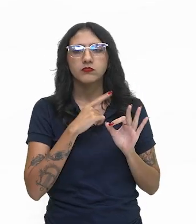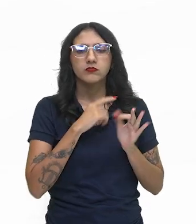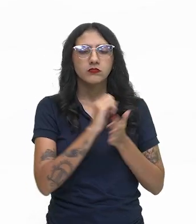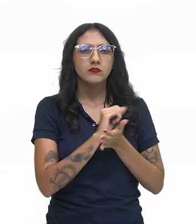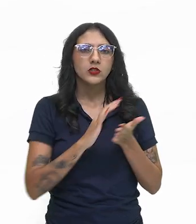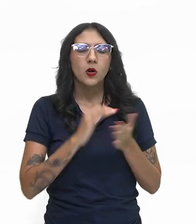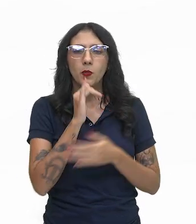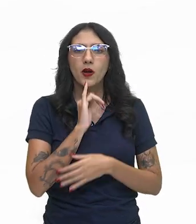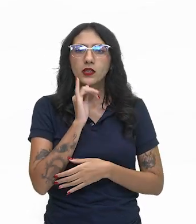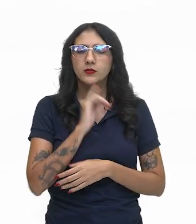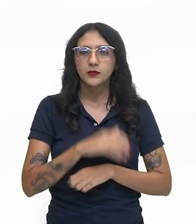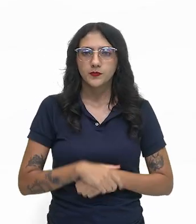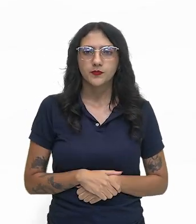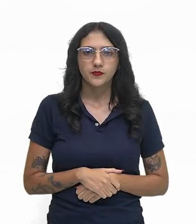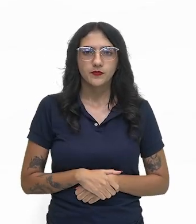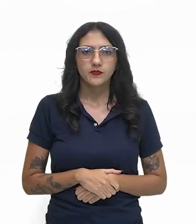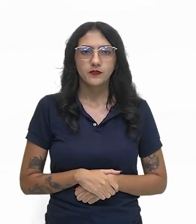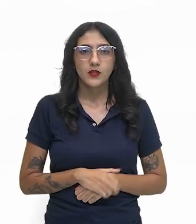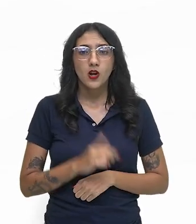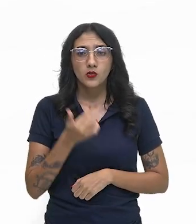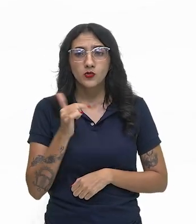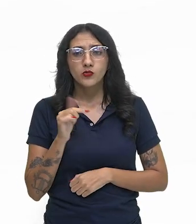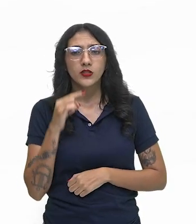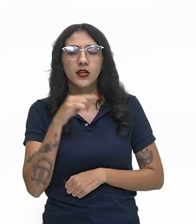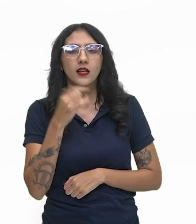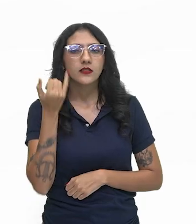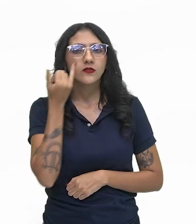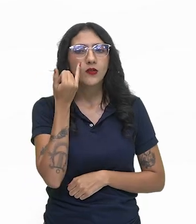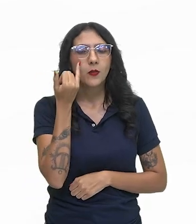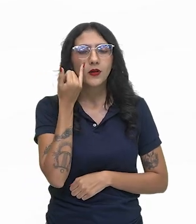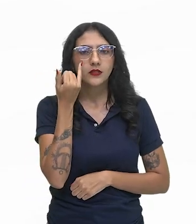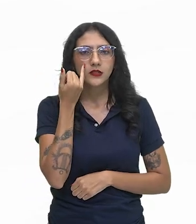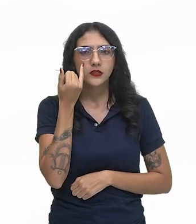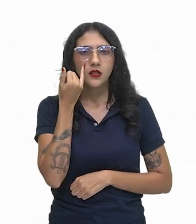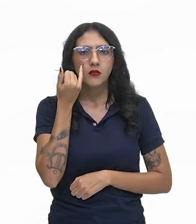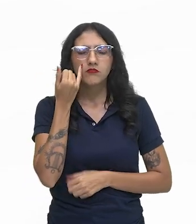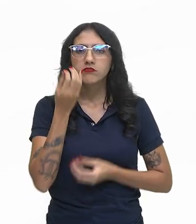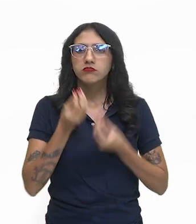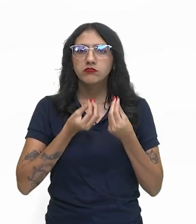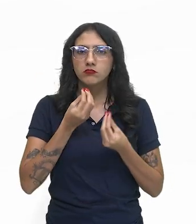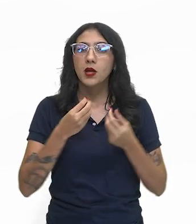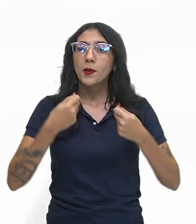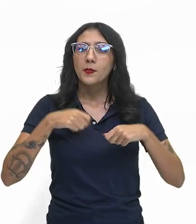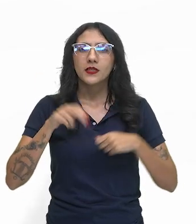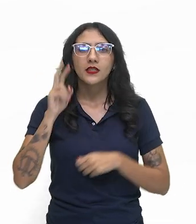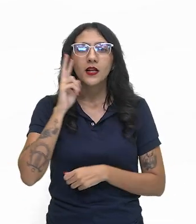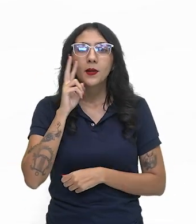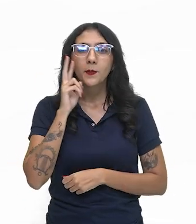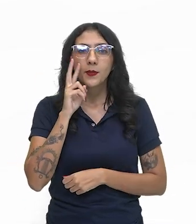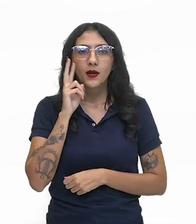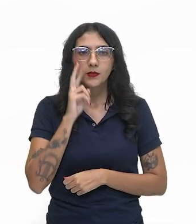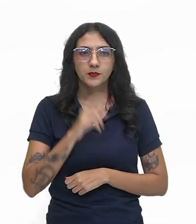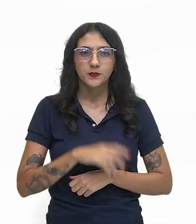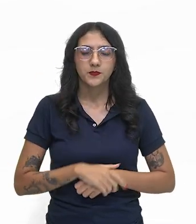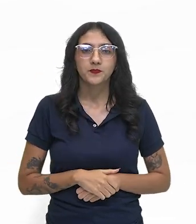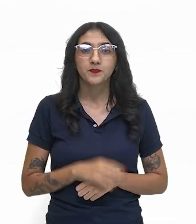faltar a aceleração, o que você vai fazer? Tem que lembrar do seguinte,